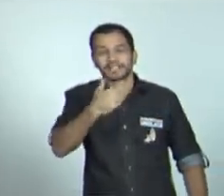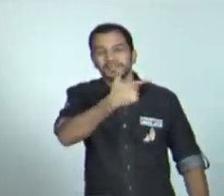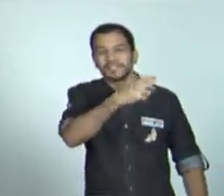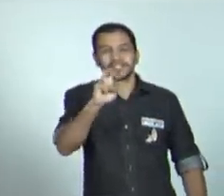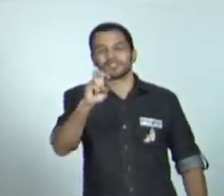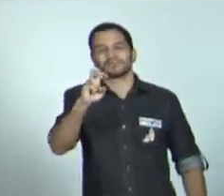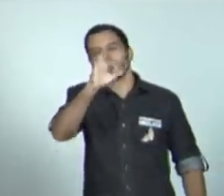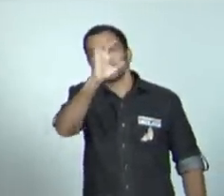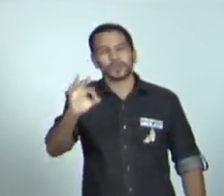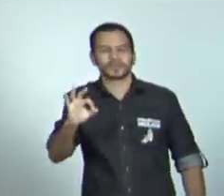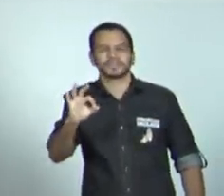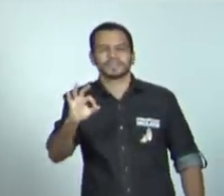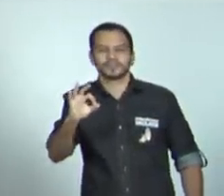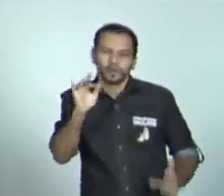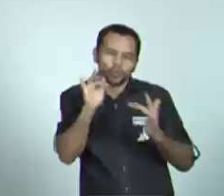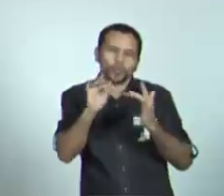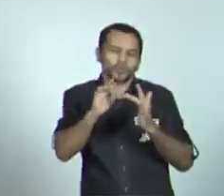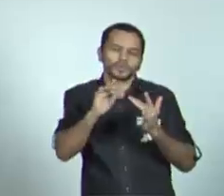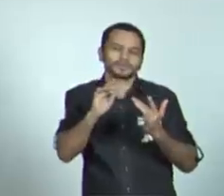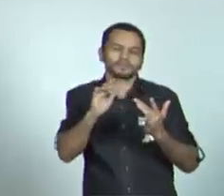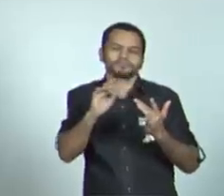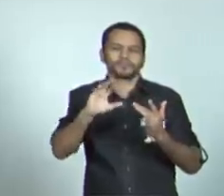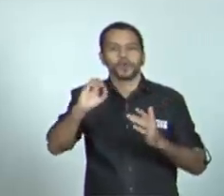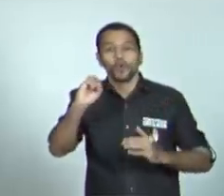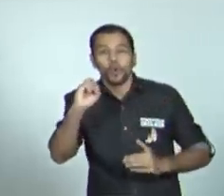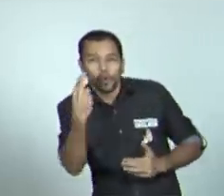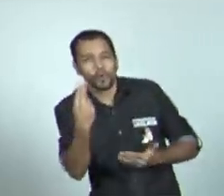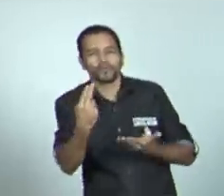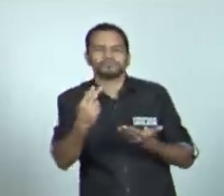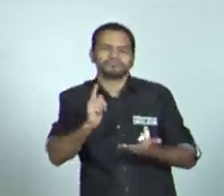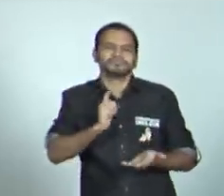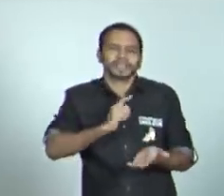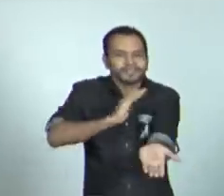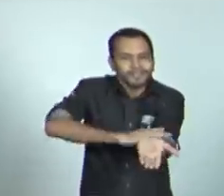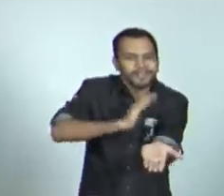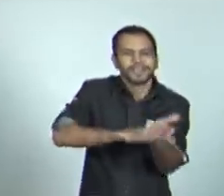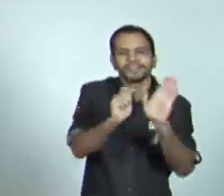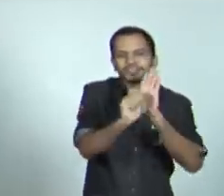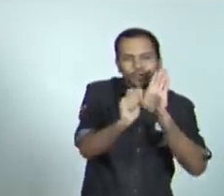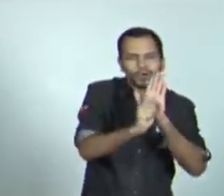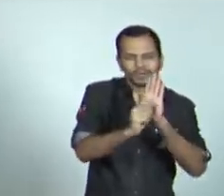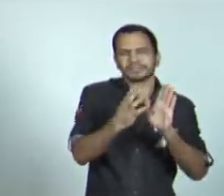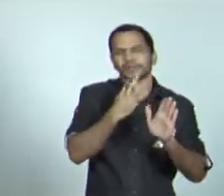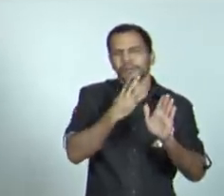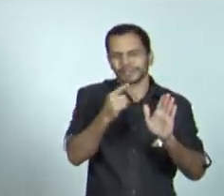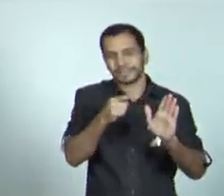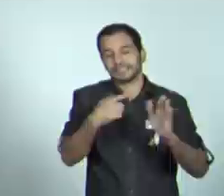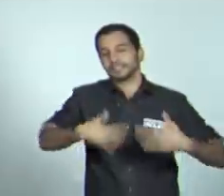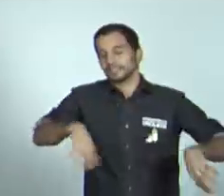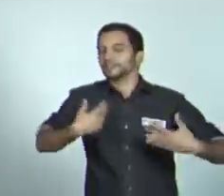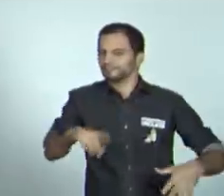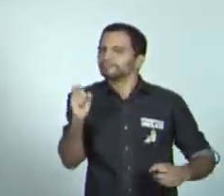porcento teve contato ou vive o vício da droga você tem noção do que é isso realmente é uma